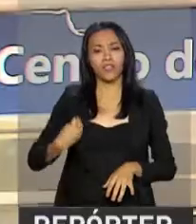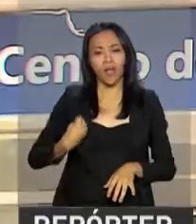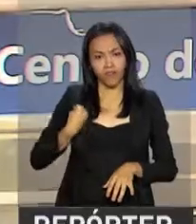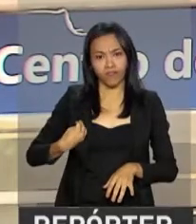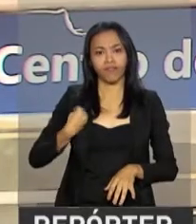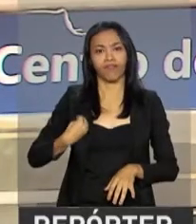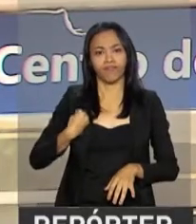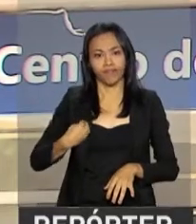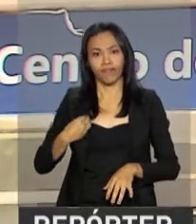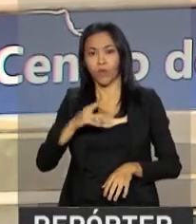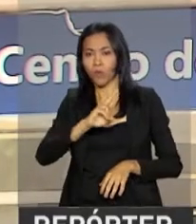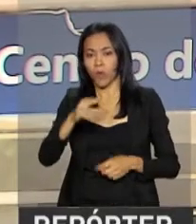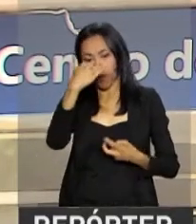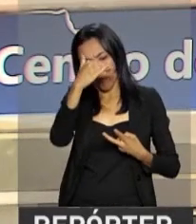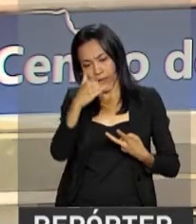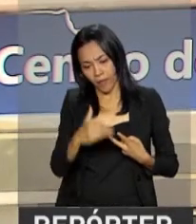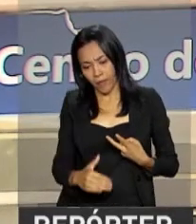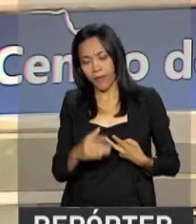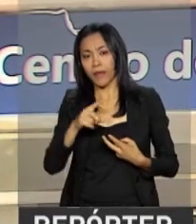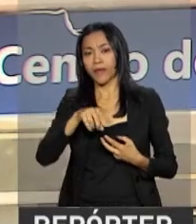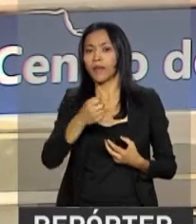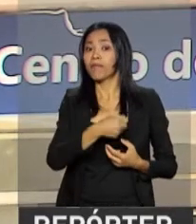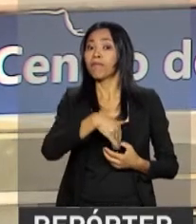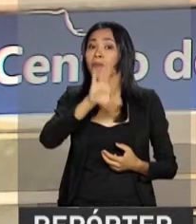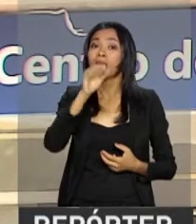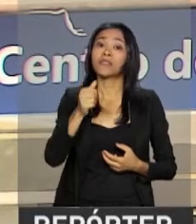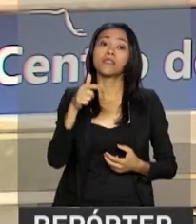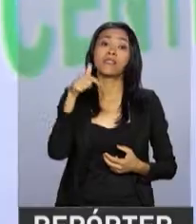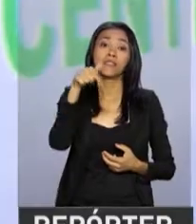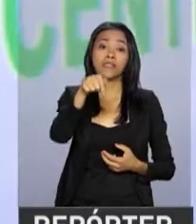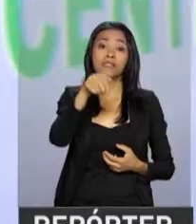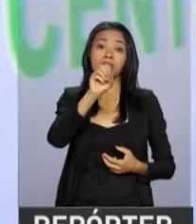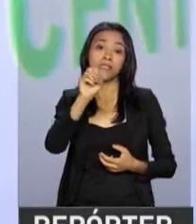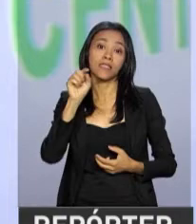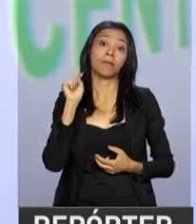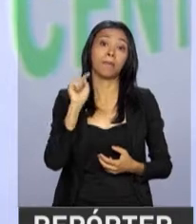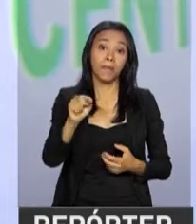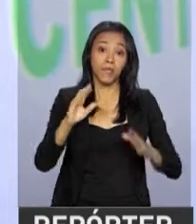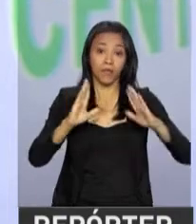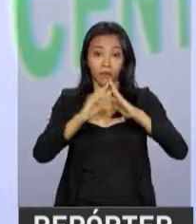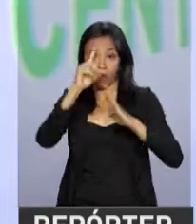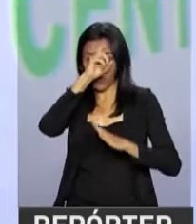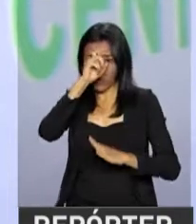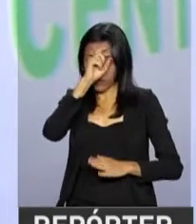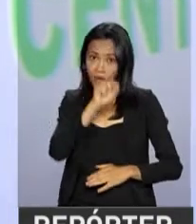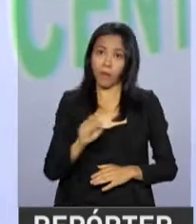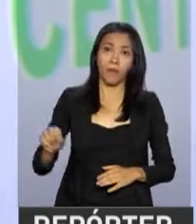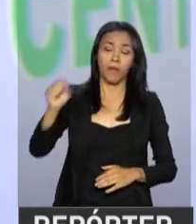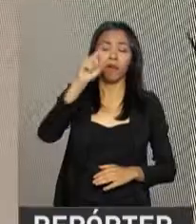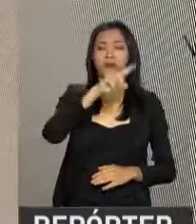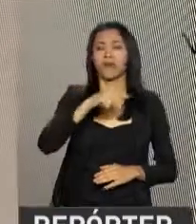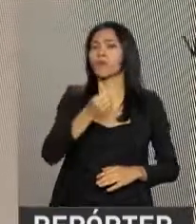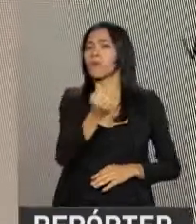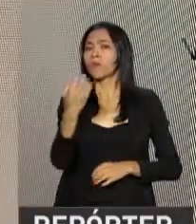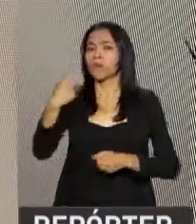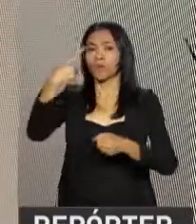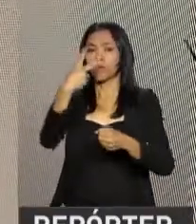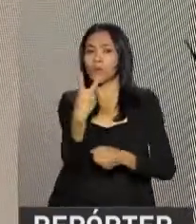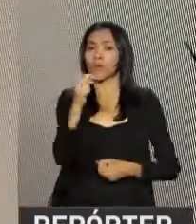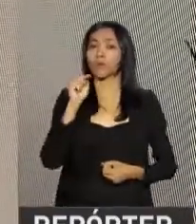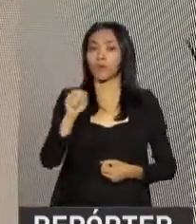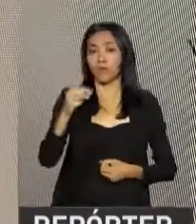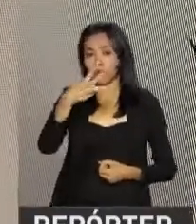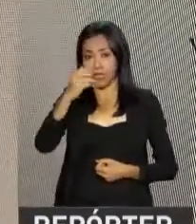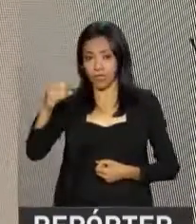e mais de 7.700 unidades básicas de saúde de cerca de 2.300 municípios o prontuário